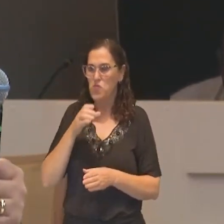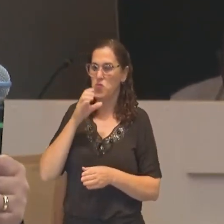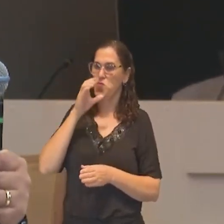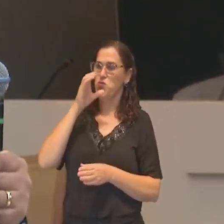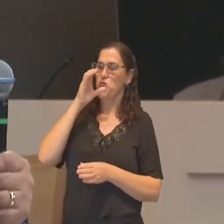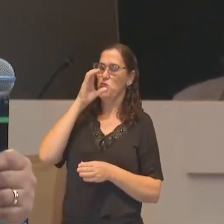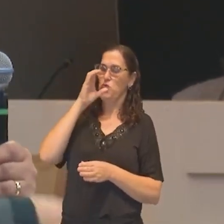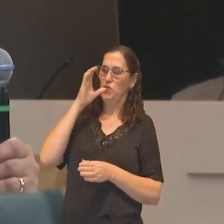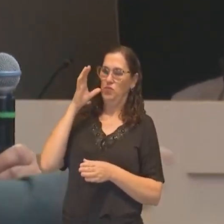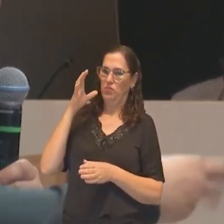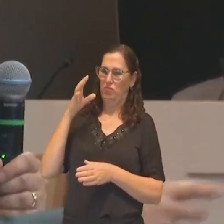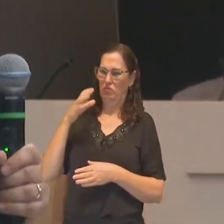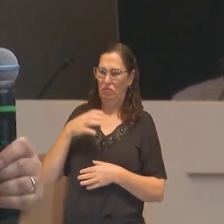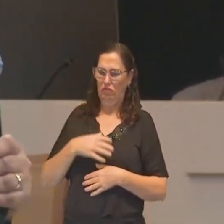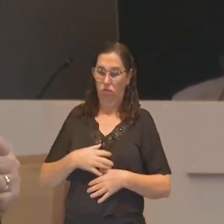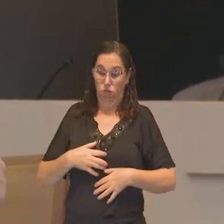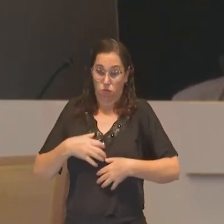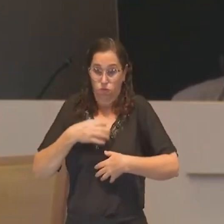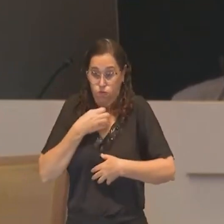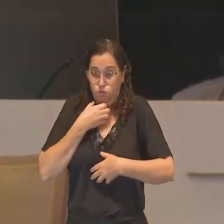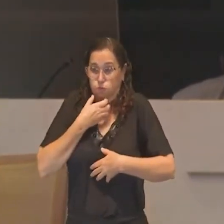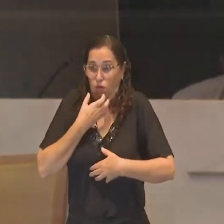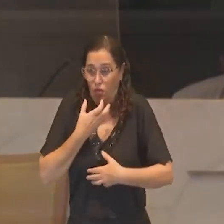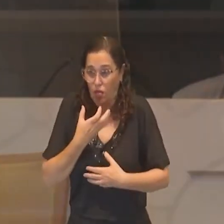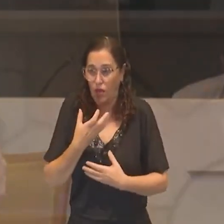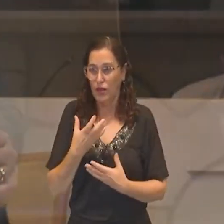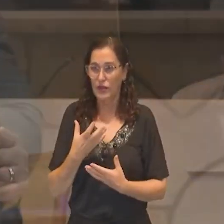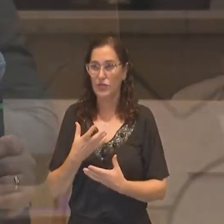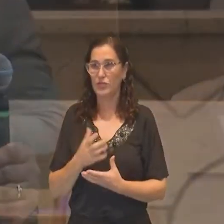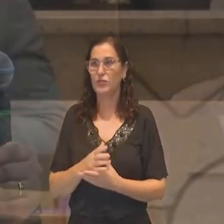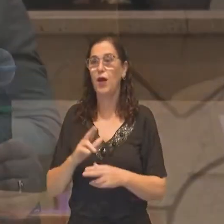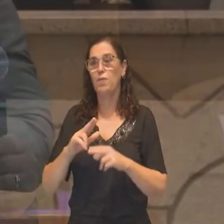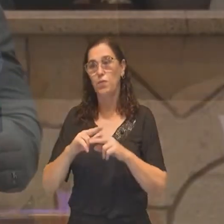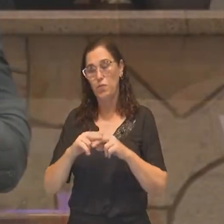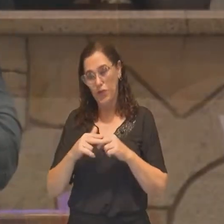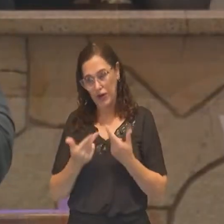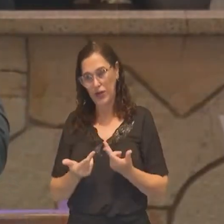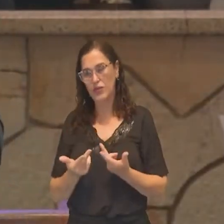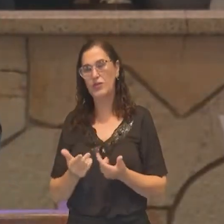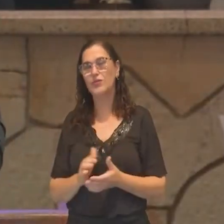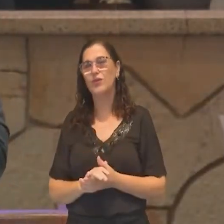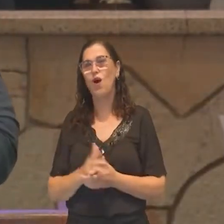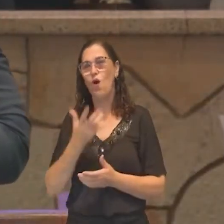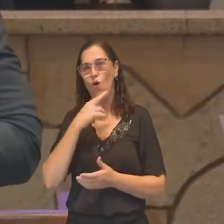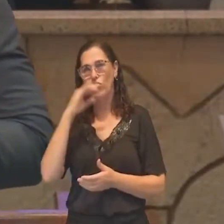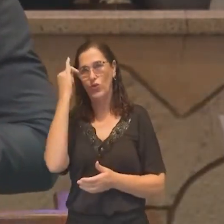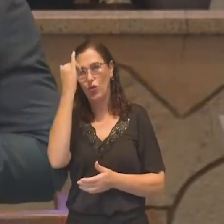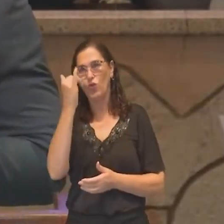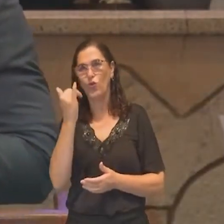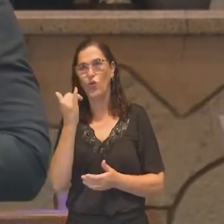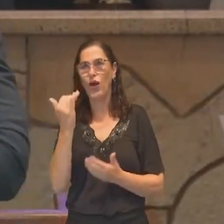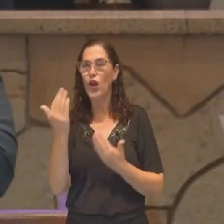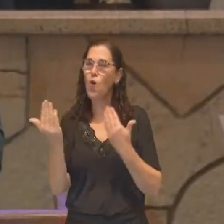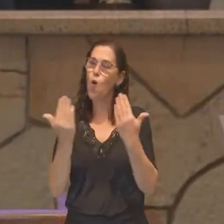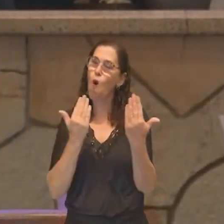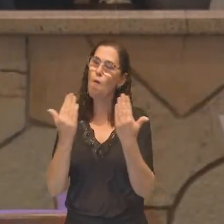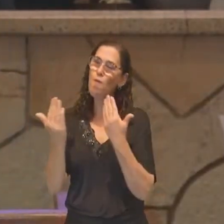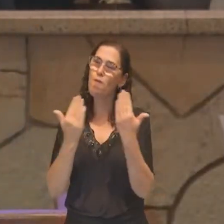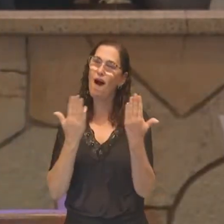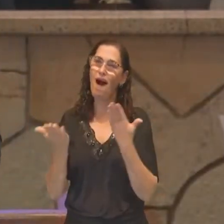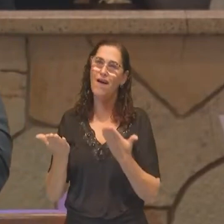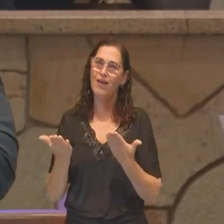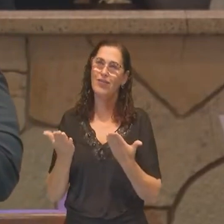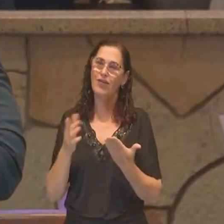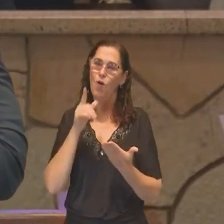água, gerava náusea em algumas pessoas, e por isso o Senhor, ele faz menção a respeito